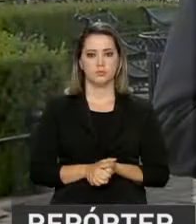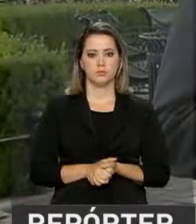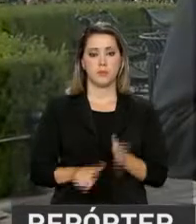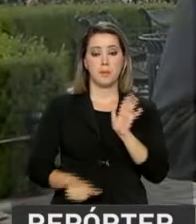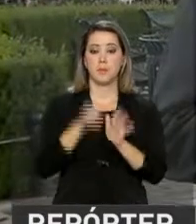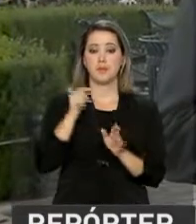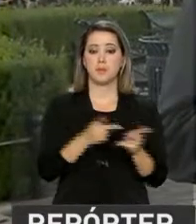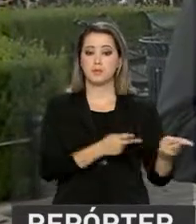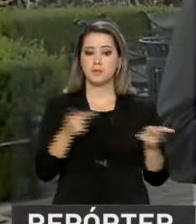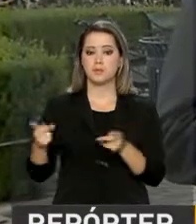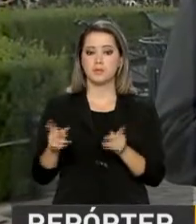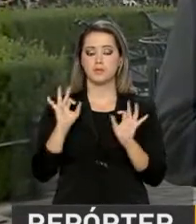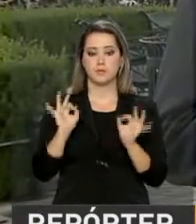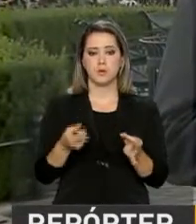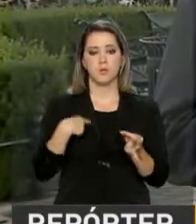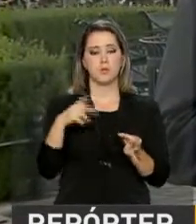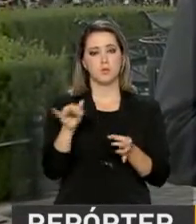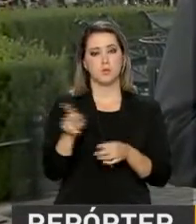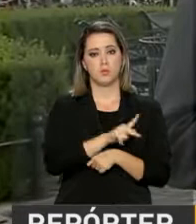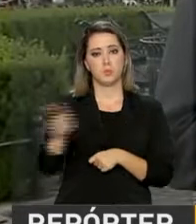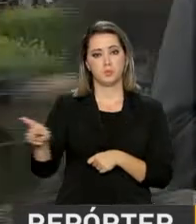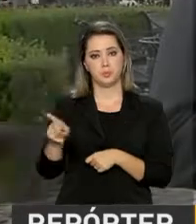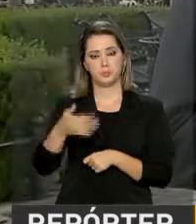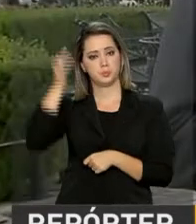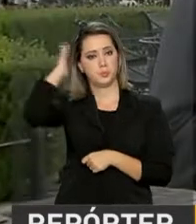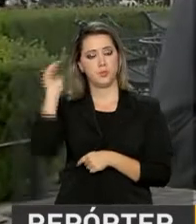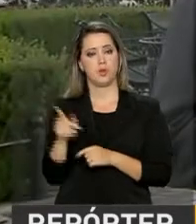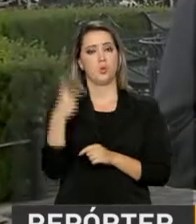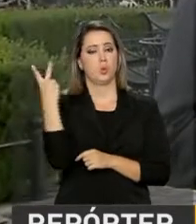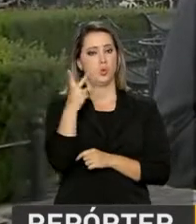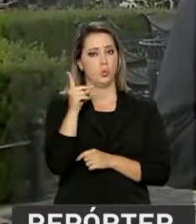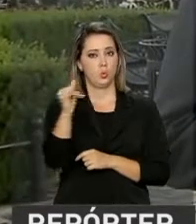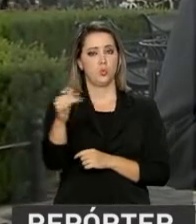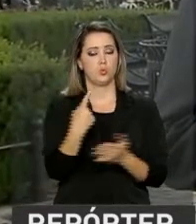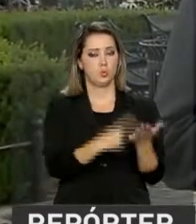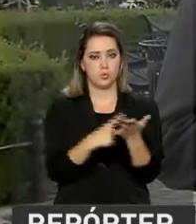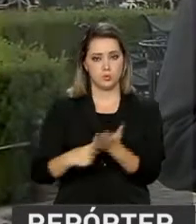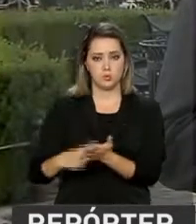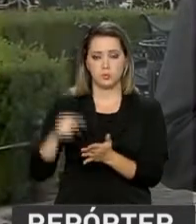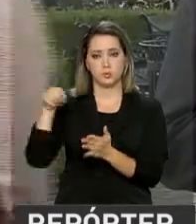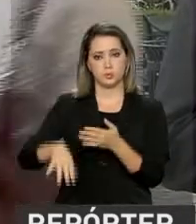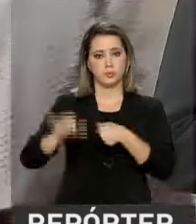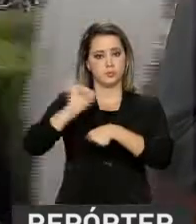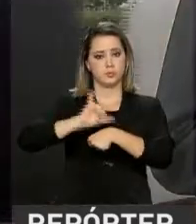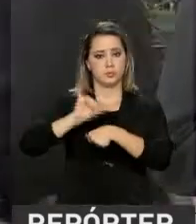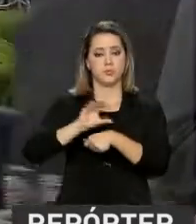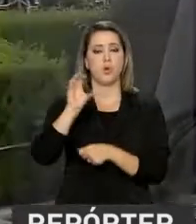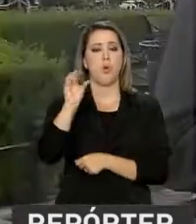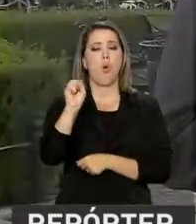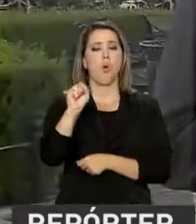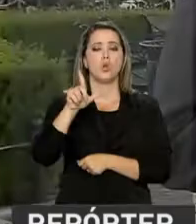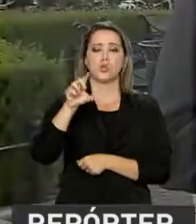Esta é a primeira visita oficial do presidente Michel Temer à Noruega. São 2 dias de compromissos aqui na capital,